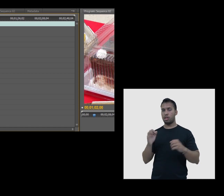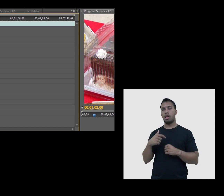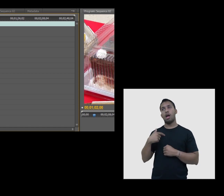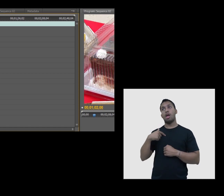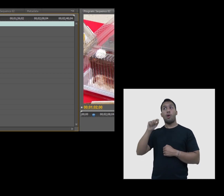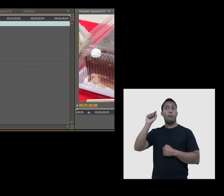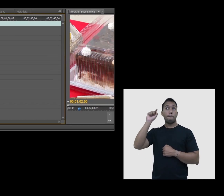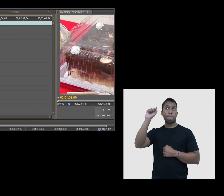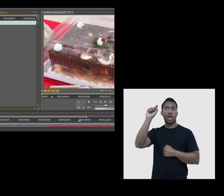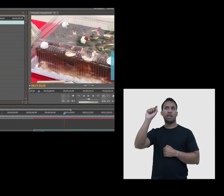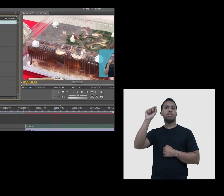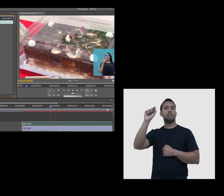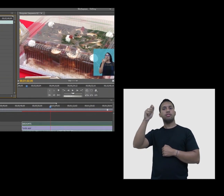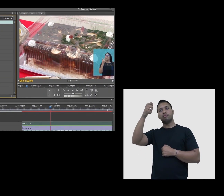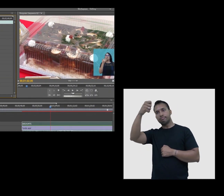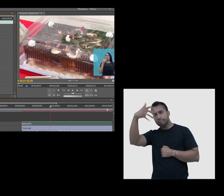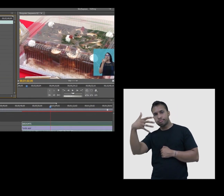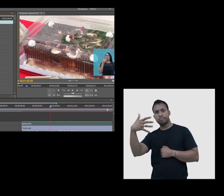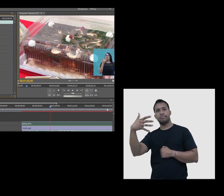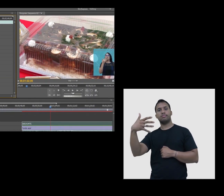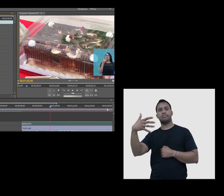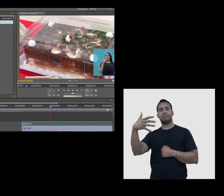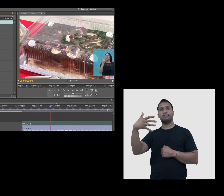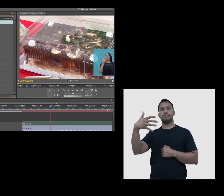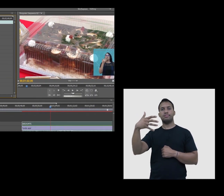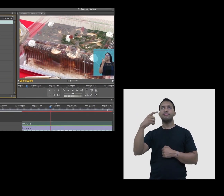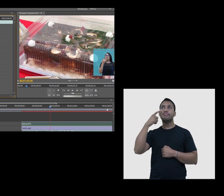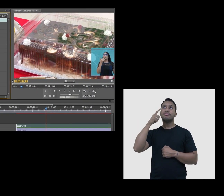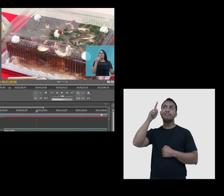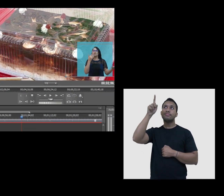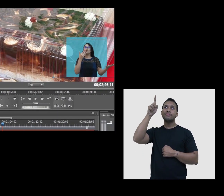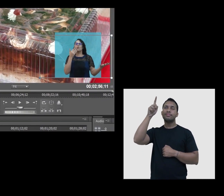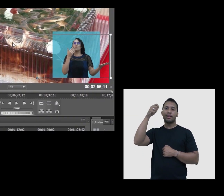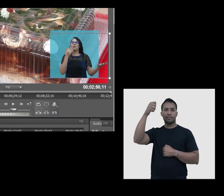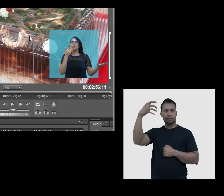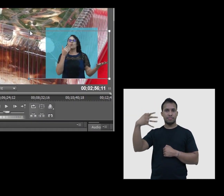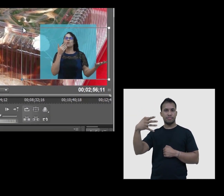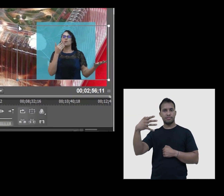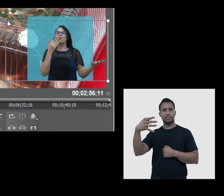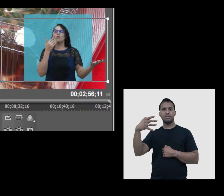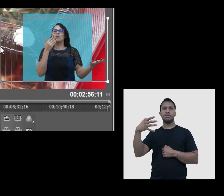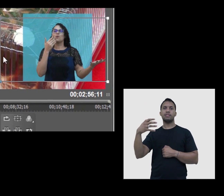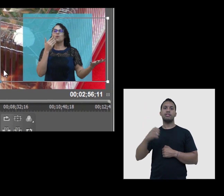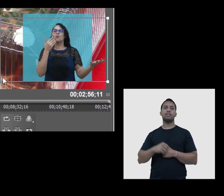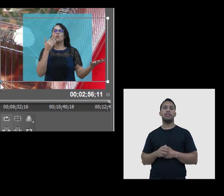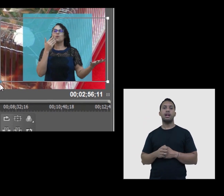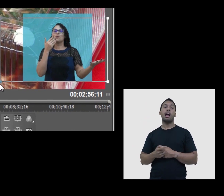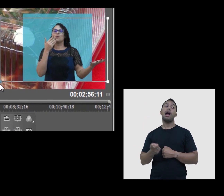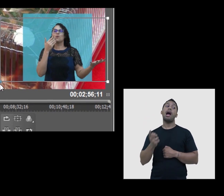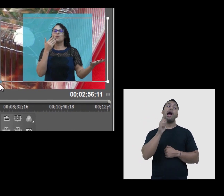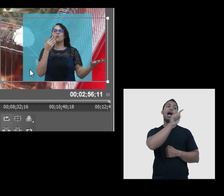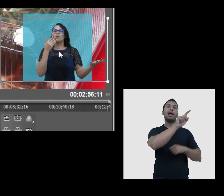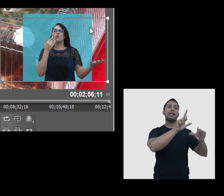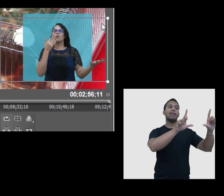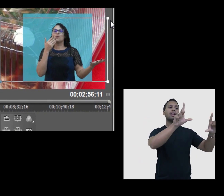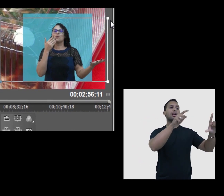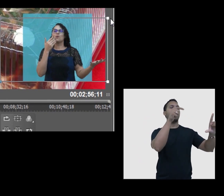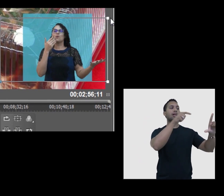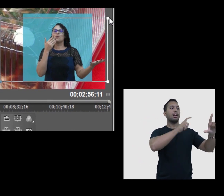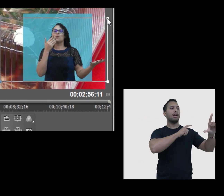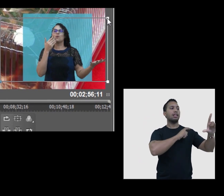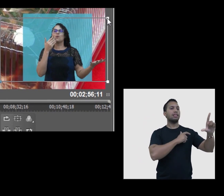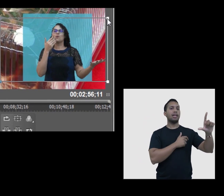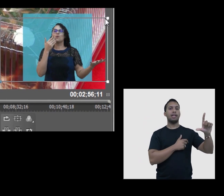né? Eu vou clicar aqui no nome crop, ó, que ele vai me mostrar lá no painel Program os